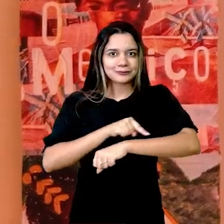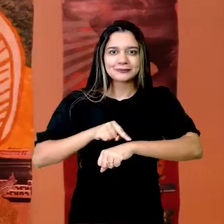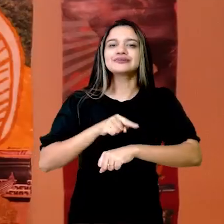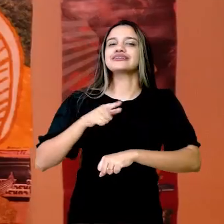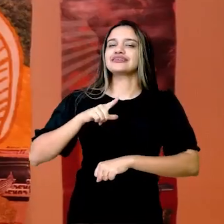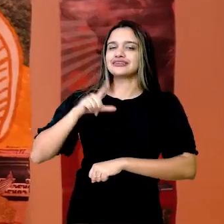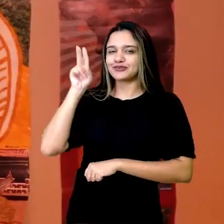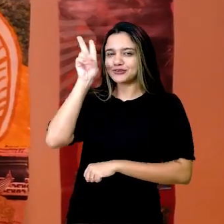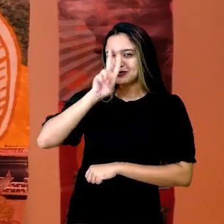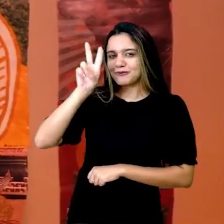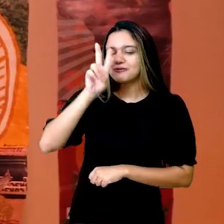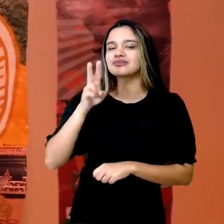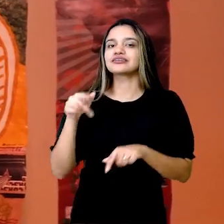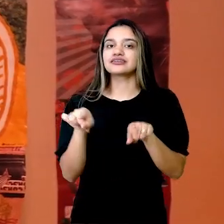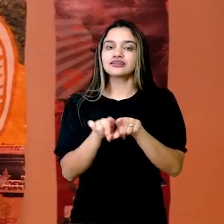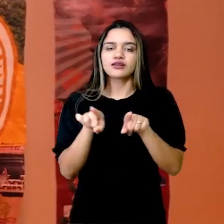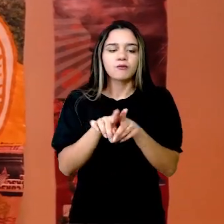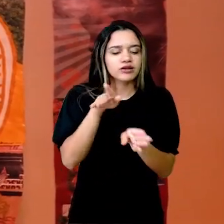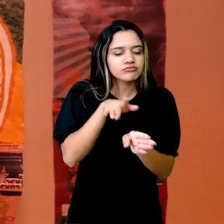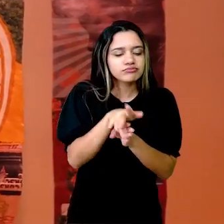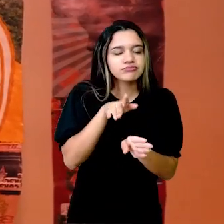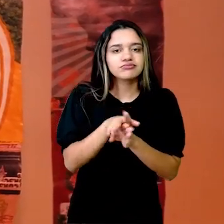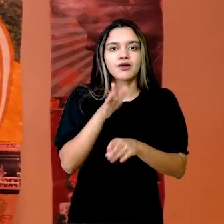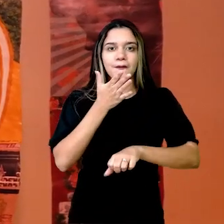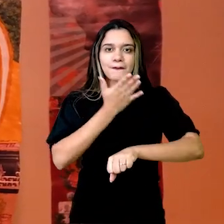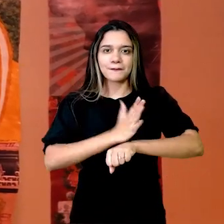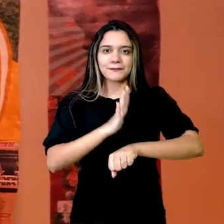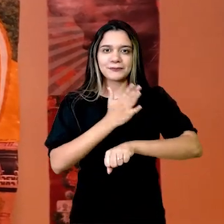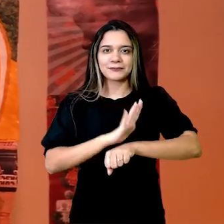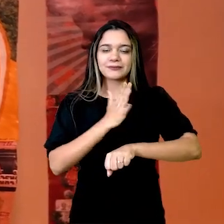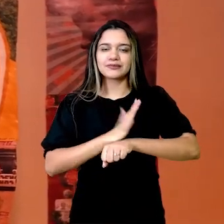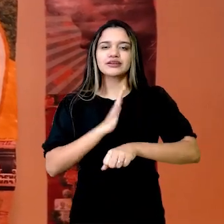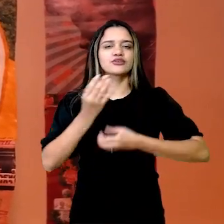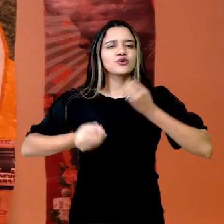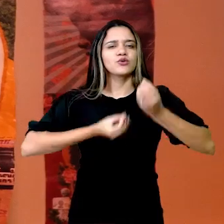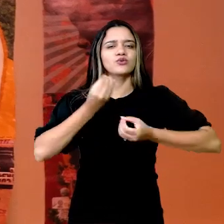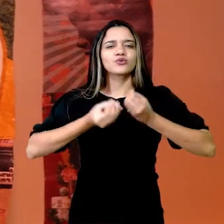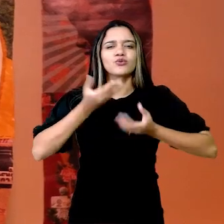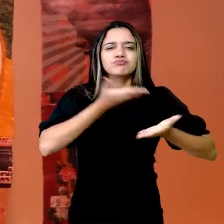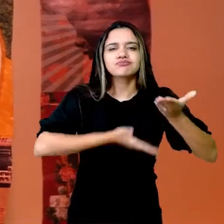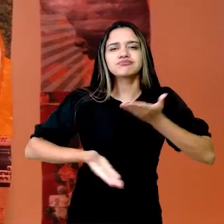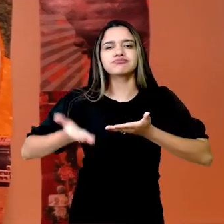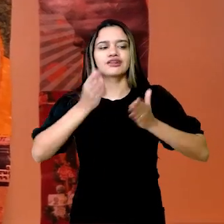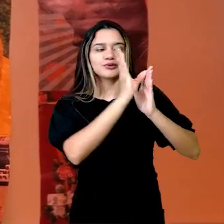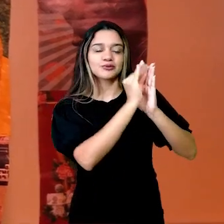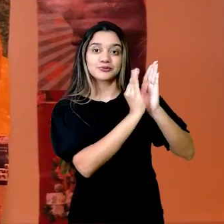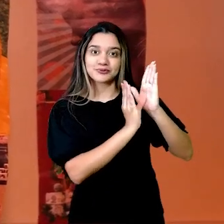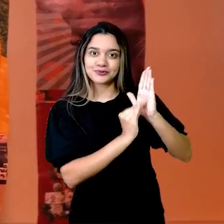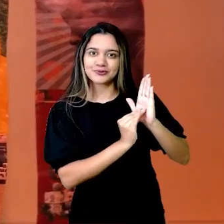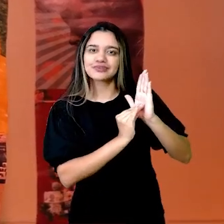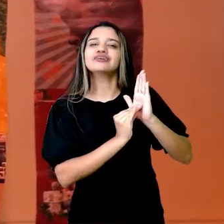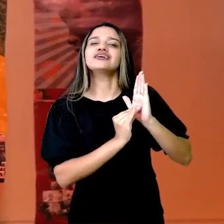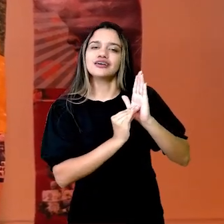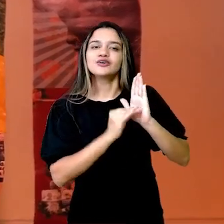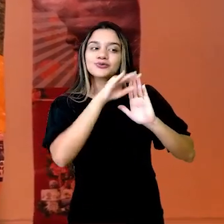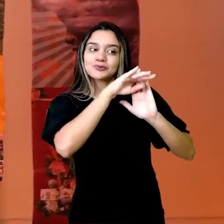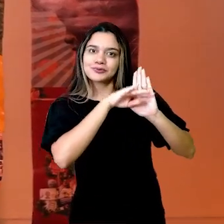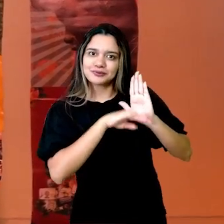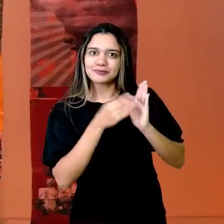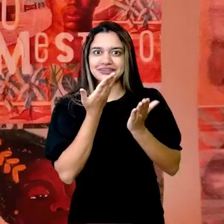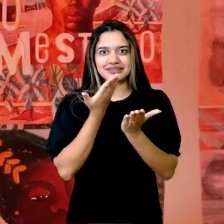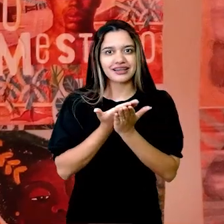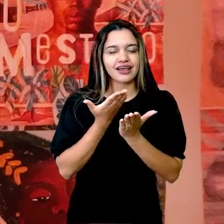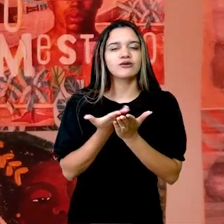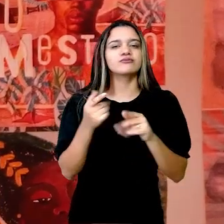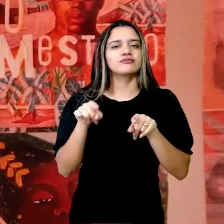História. E fornecer orientações práticas de como integrar esses conteúdos no seu plano de